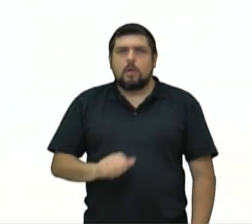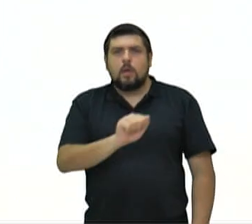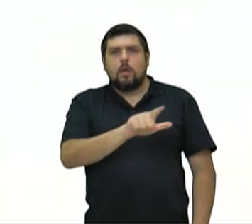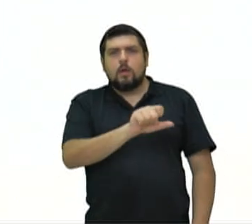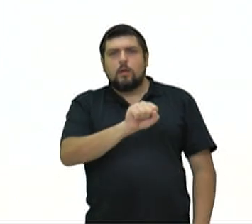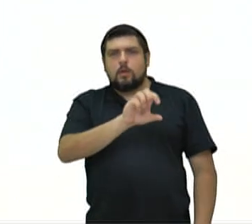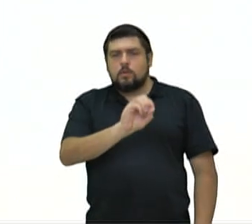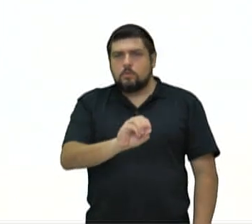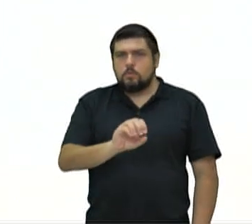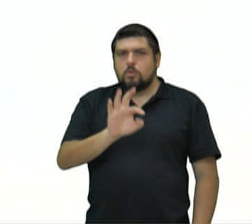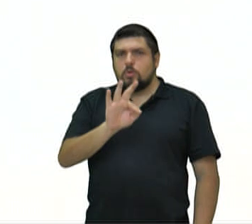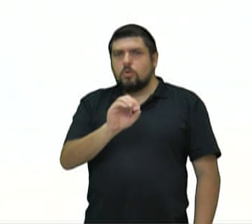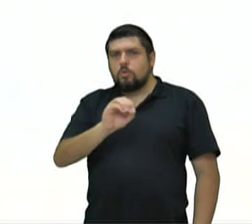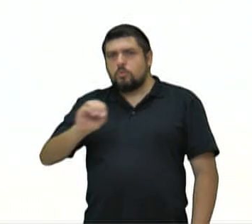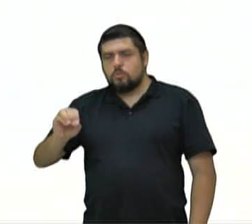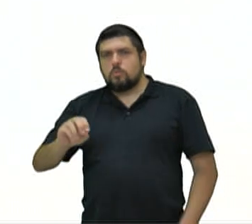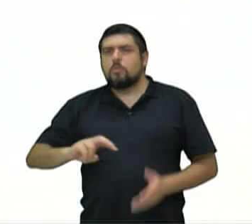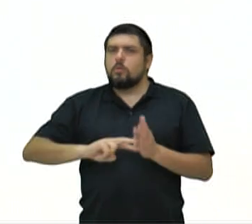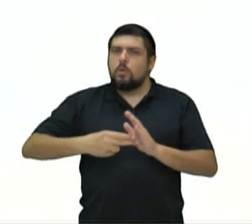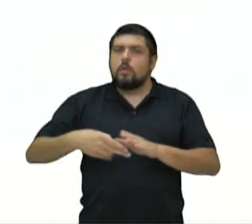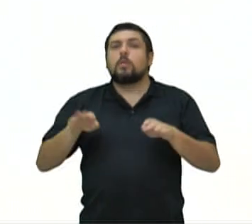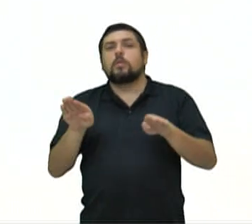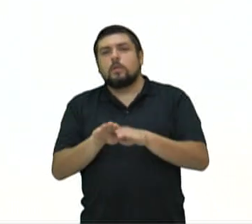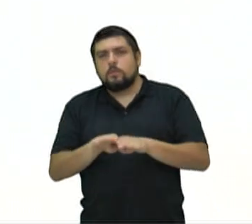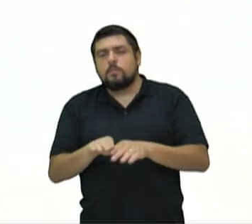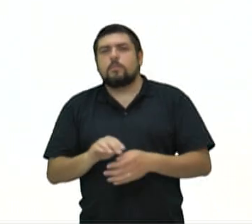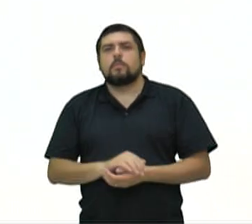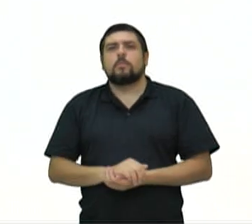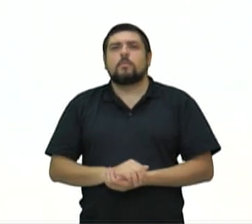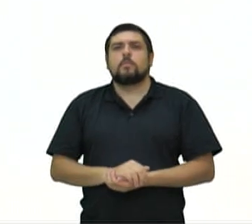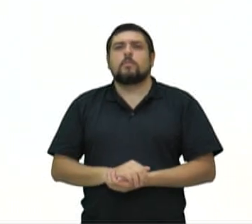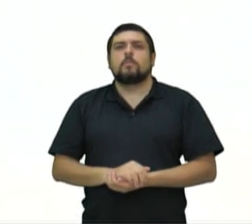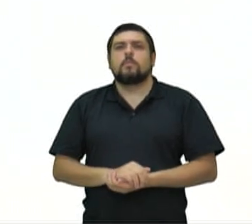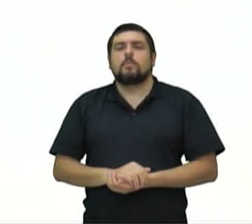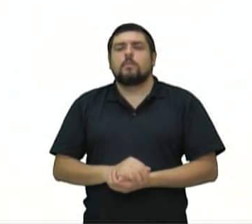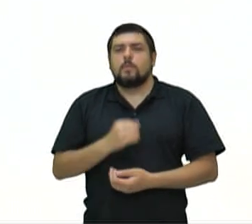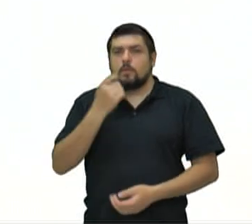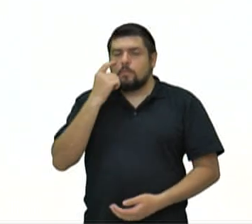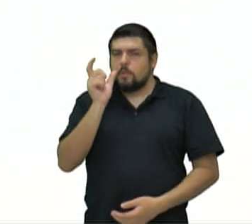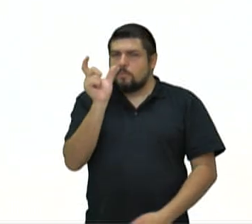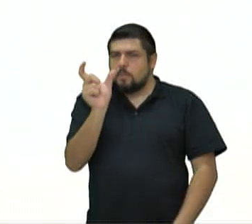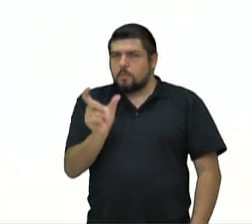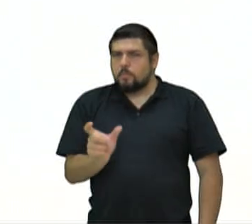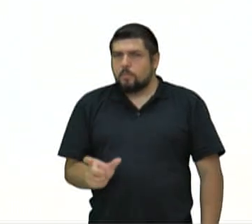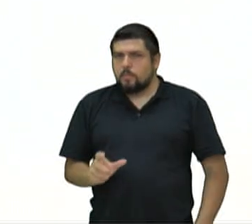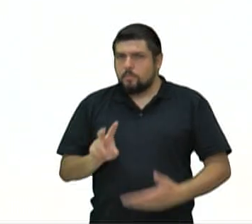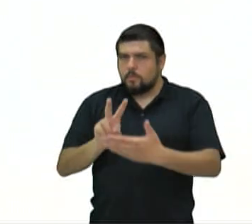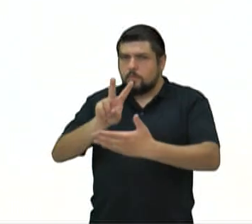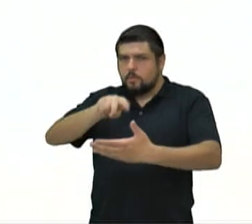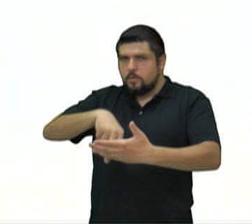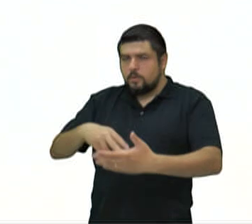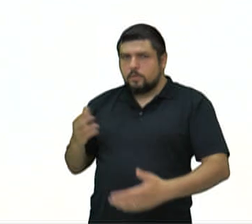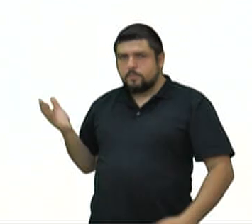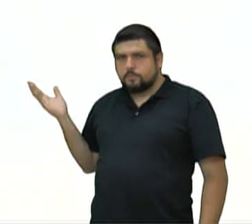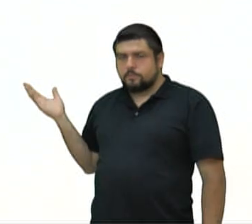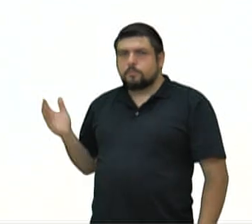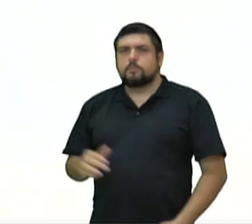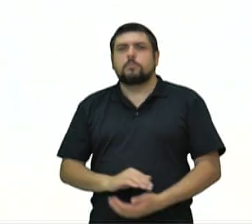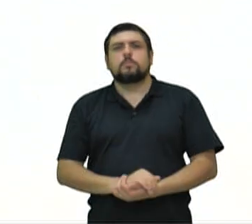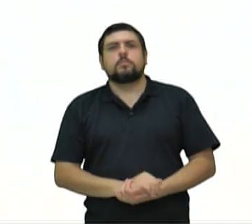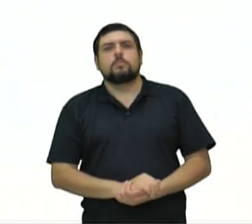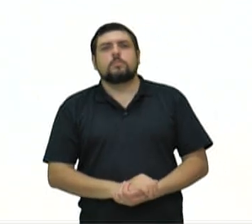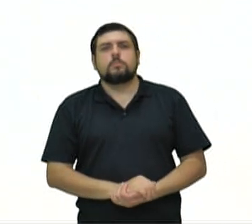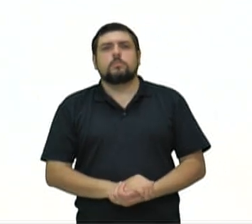significa também, moreover, besides, furthermore, in addition. Essas 4 têm o